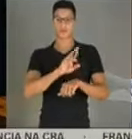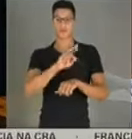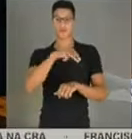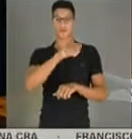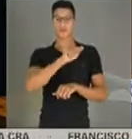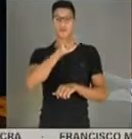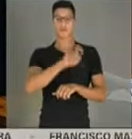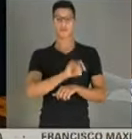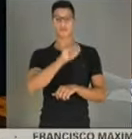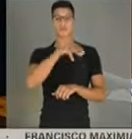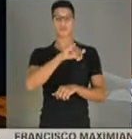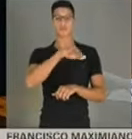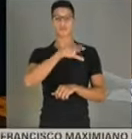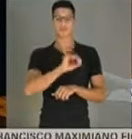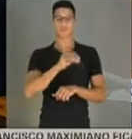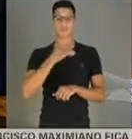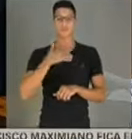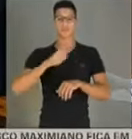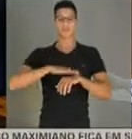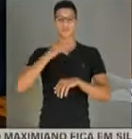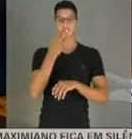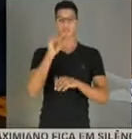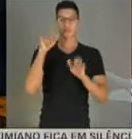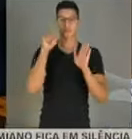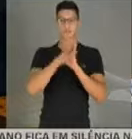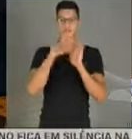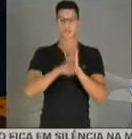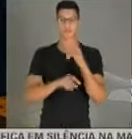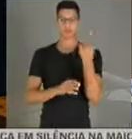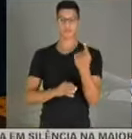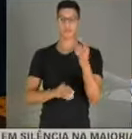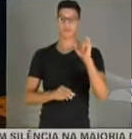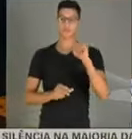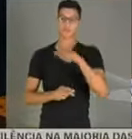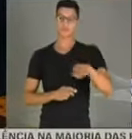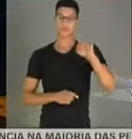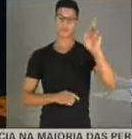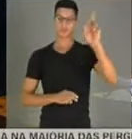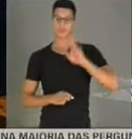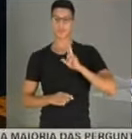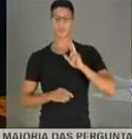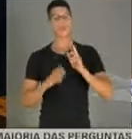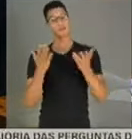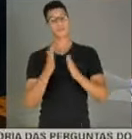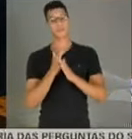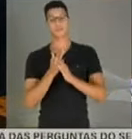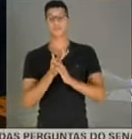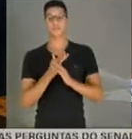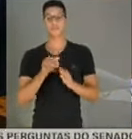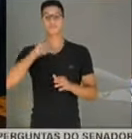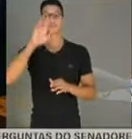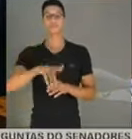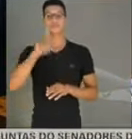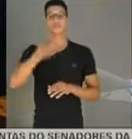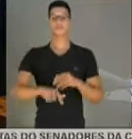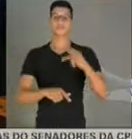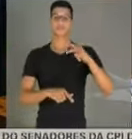Maximiano, todas as minhas mais de 30 perguntas por uma só, se vossa senhoria me respondesse. Afinal, quem é